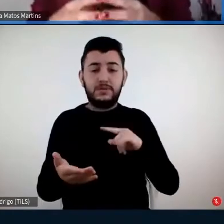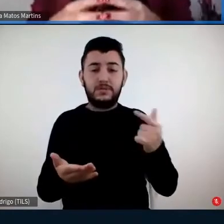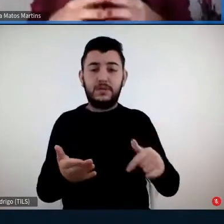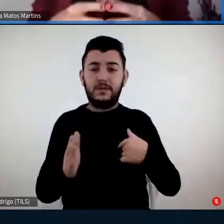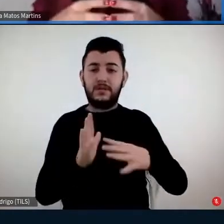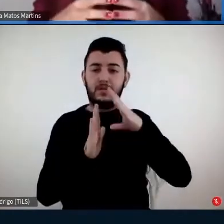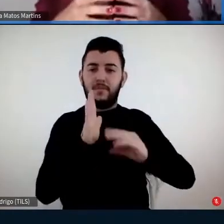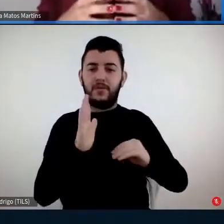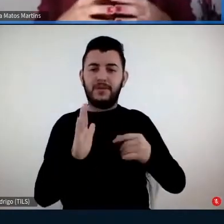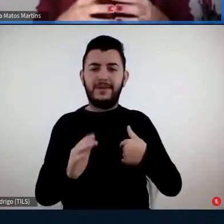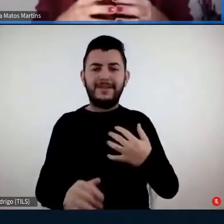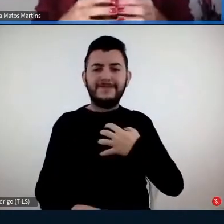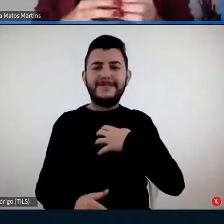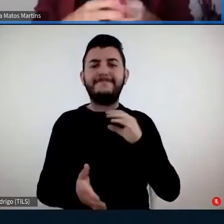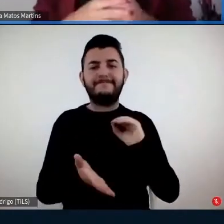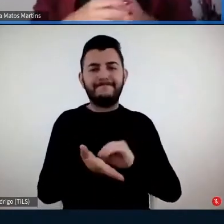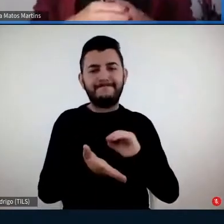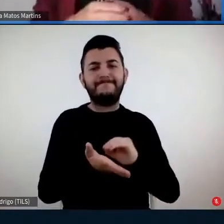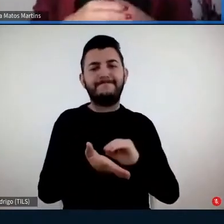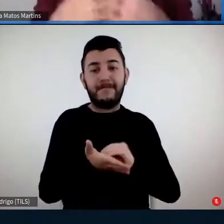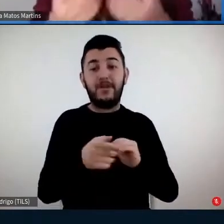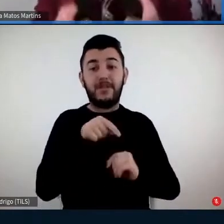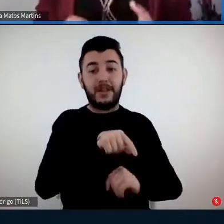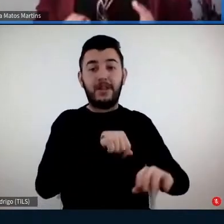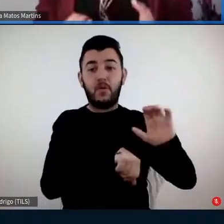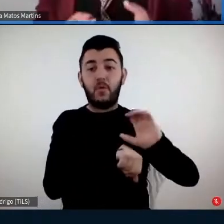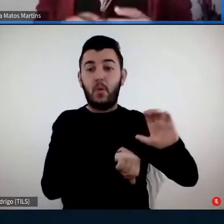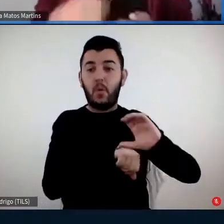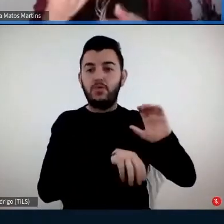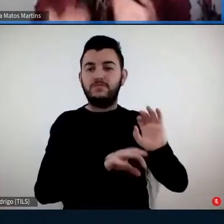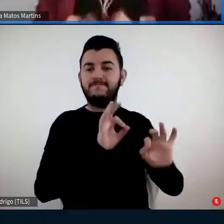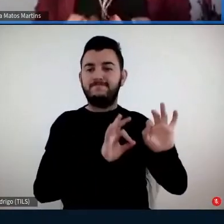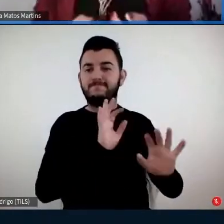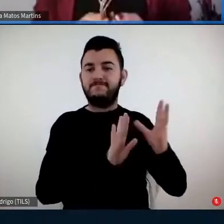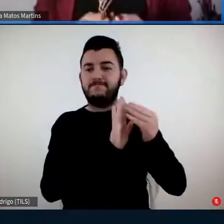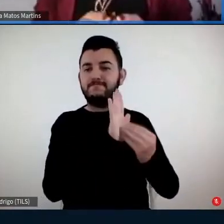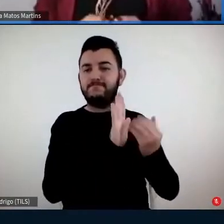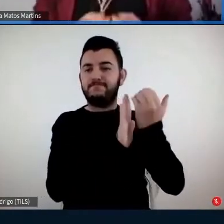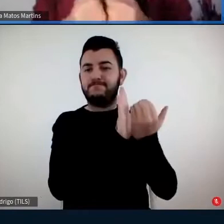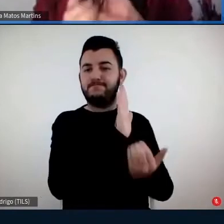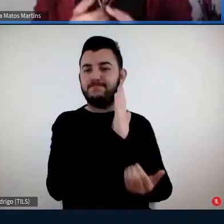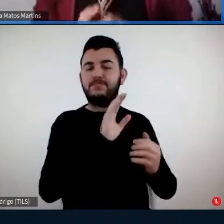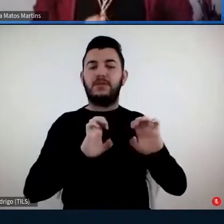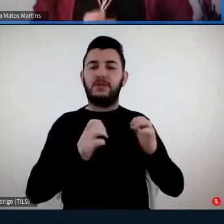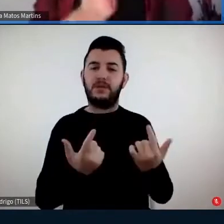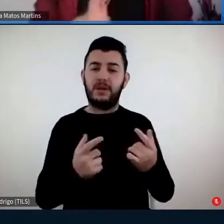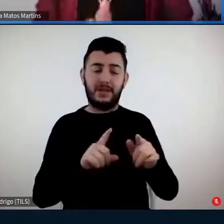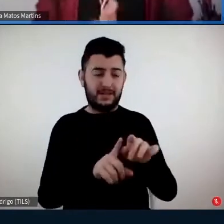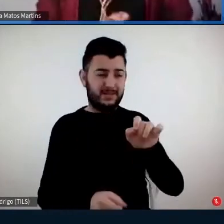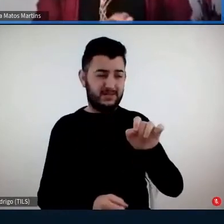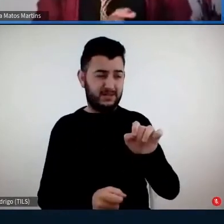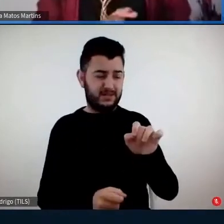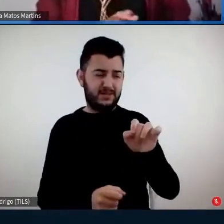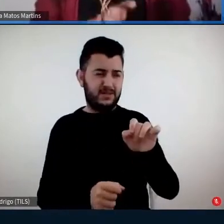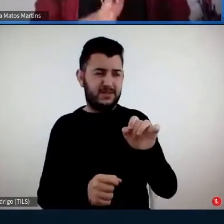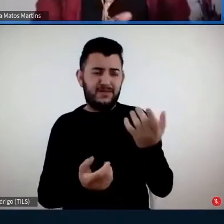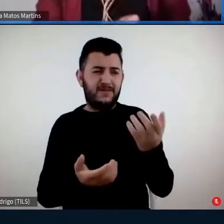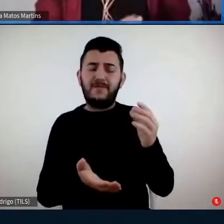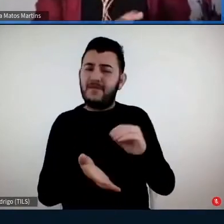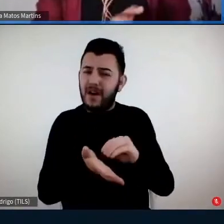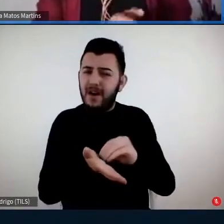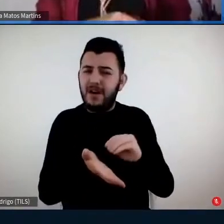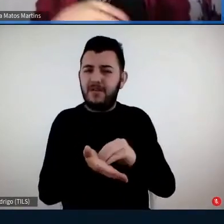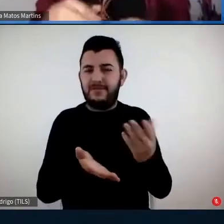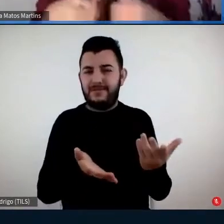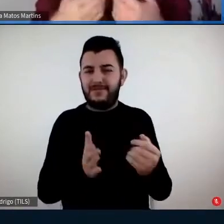Então, eu senti falta disso nos cursos. Não que não tenha, que não se desenvolva, mas não está claro qual é o modelo, a